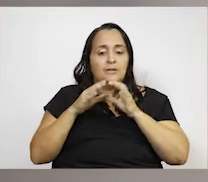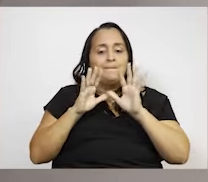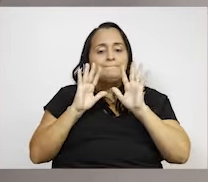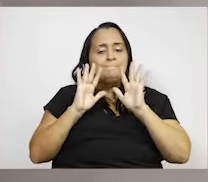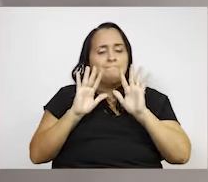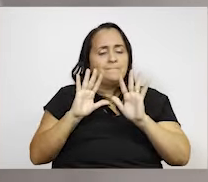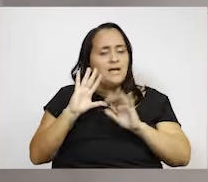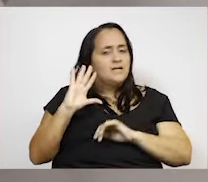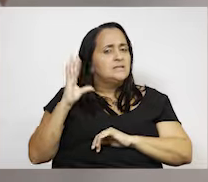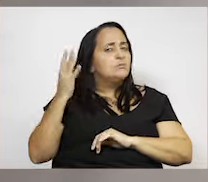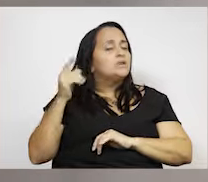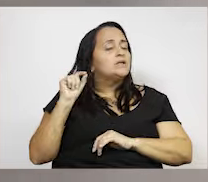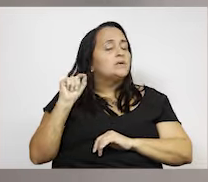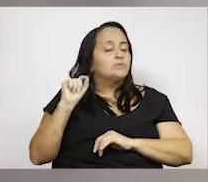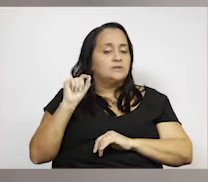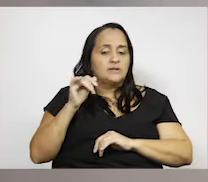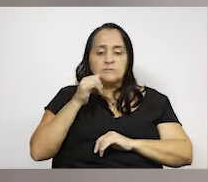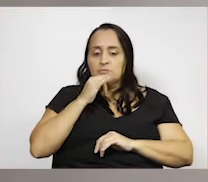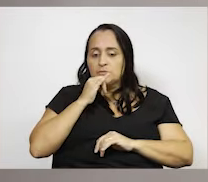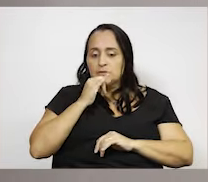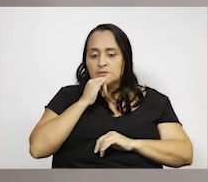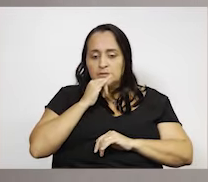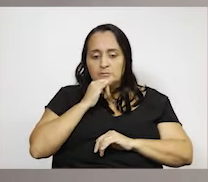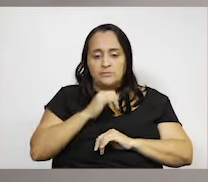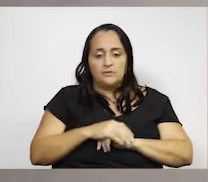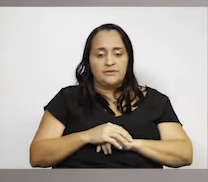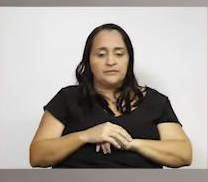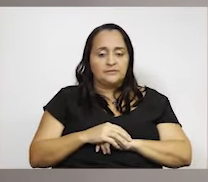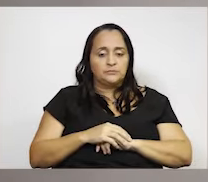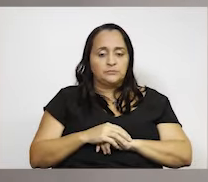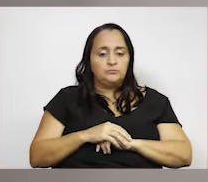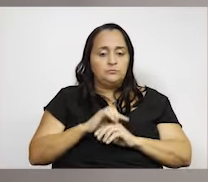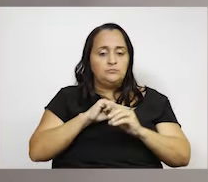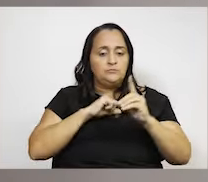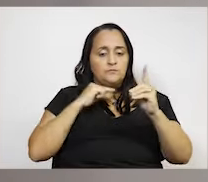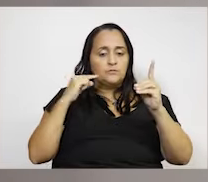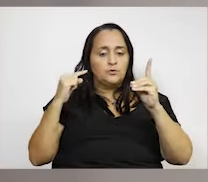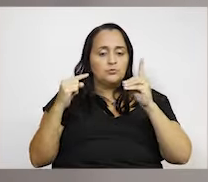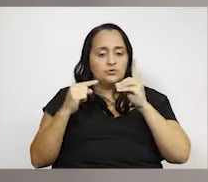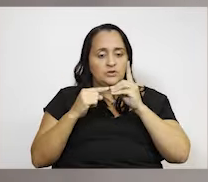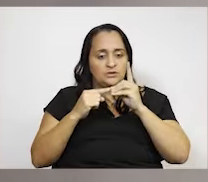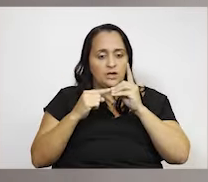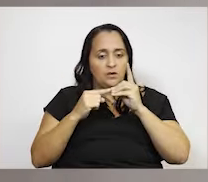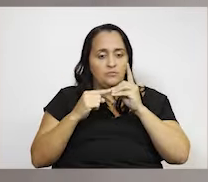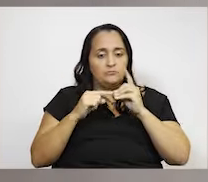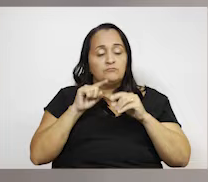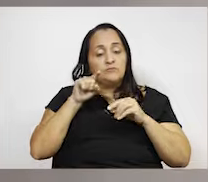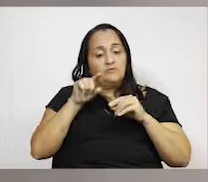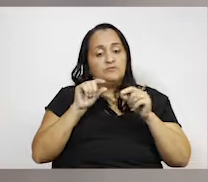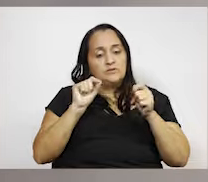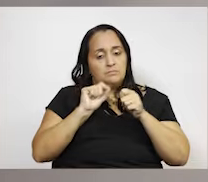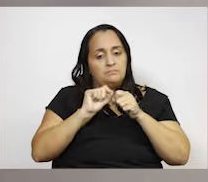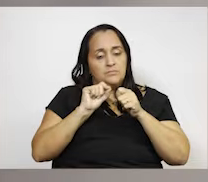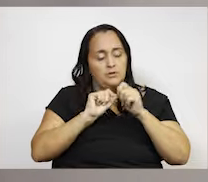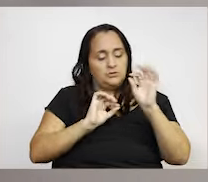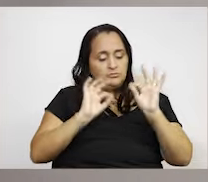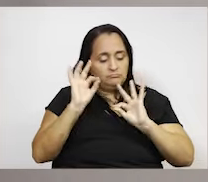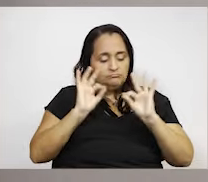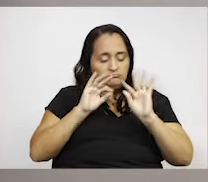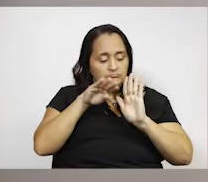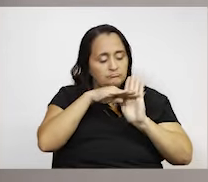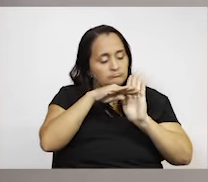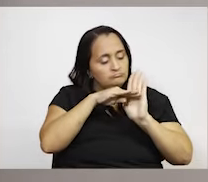outra equipe que vai até mais tarde. Mas aí, o que, que acontece? Por exemplo, no digital, você pode